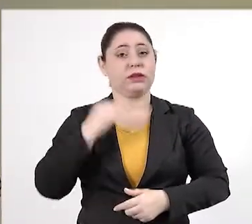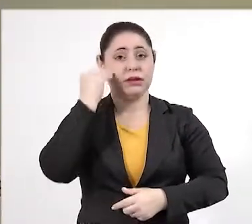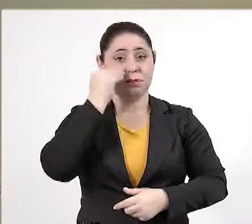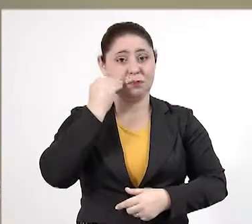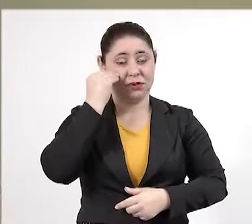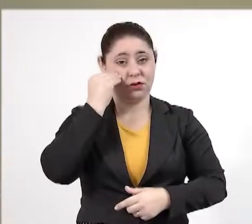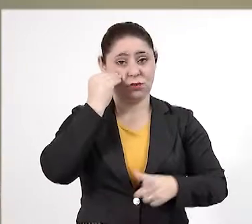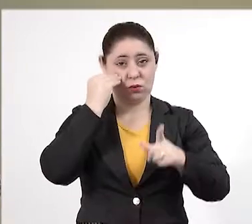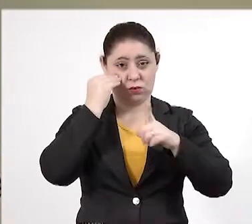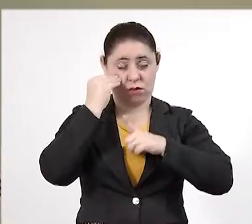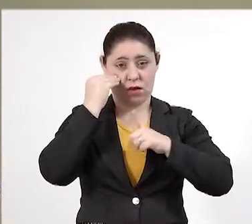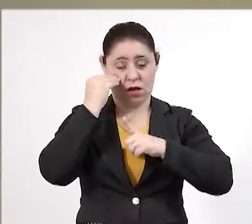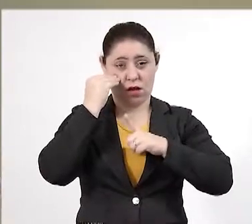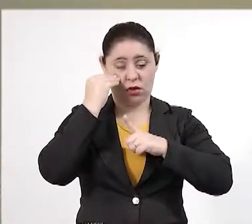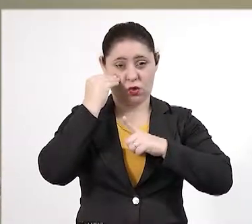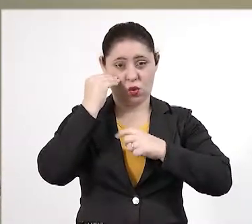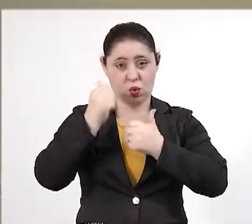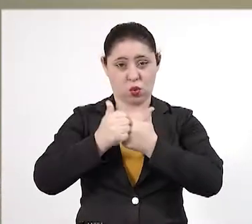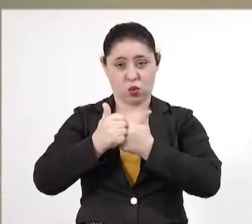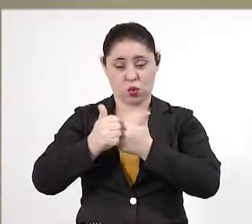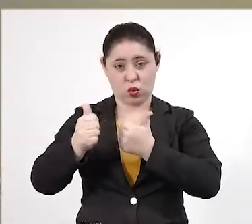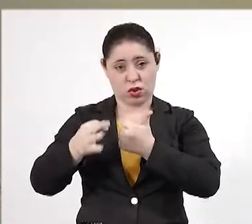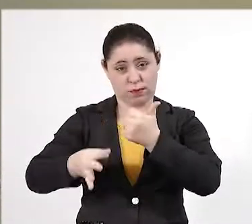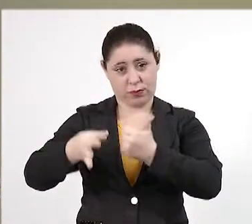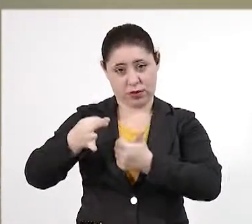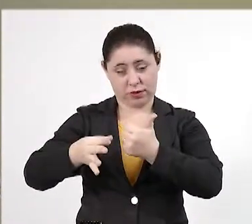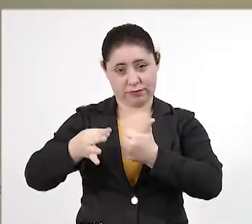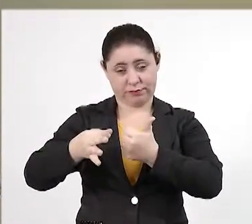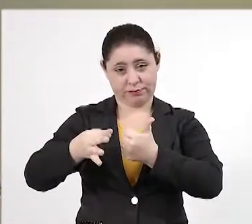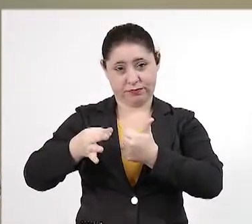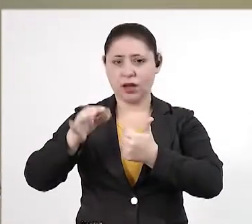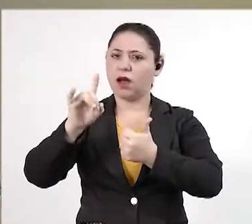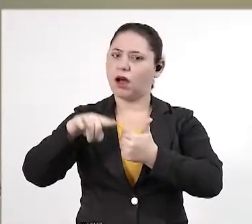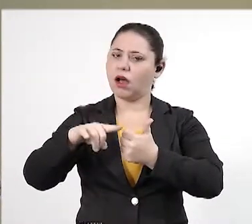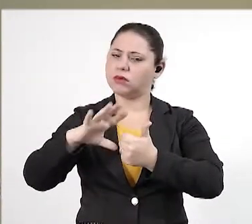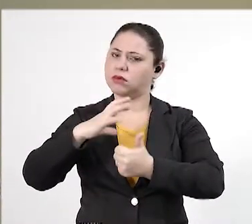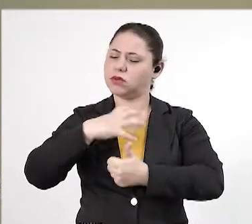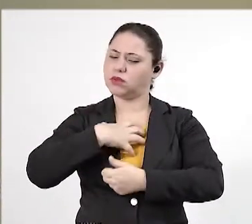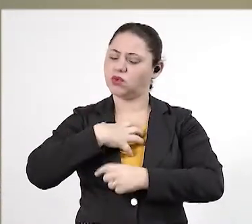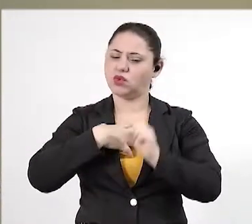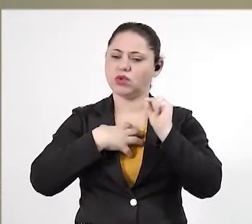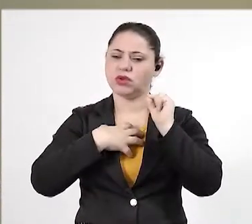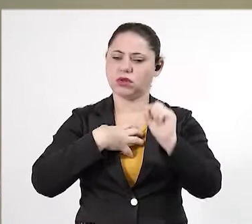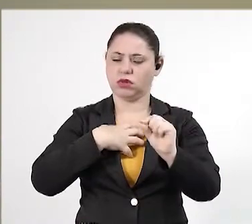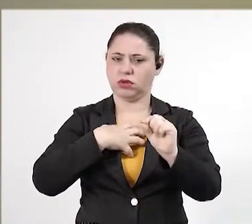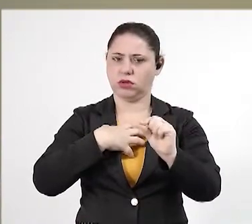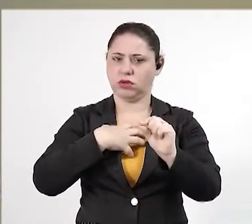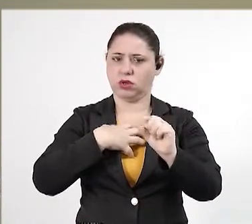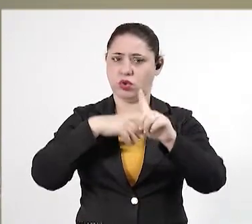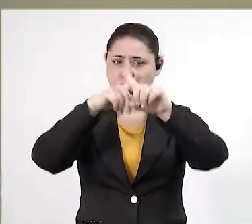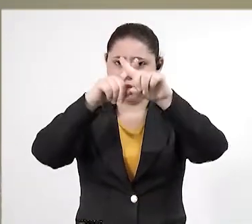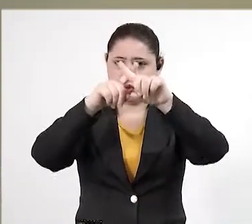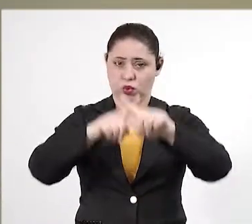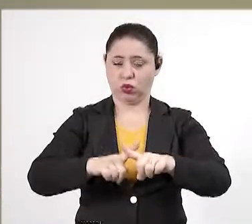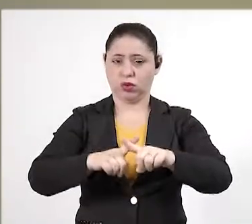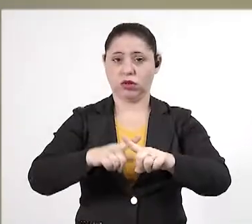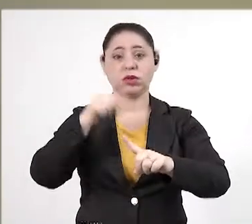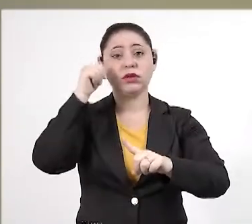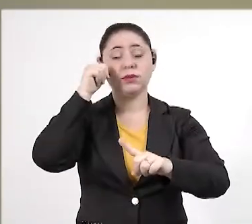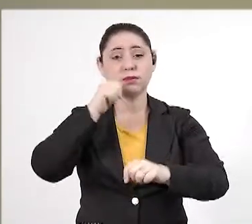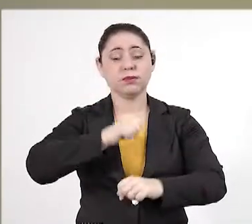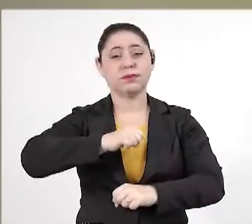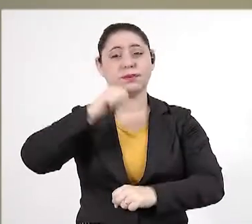a experiência que eu tenho nos tribunais é no sentido de que nos concursos